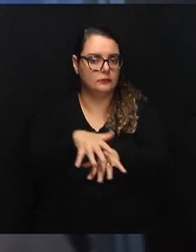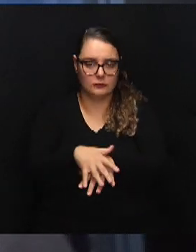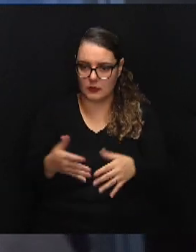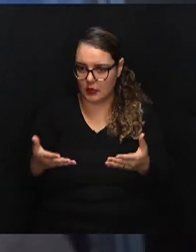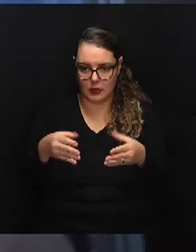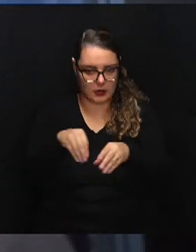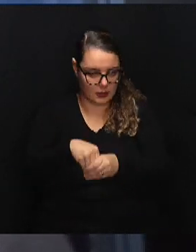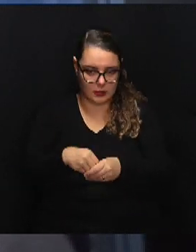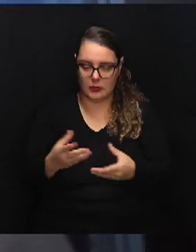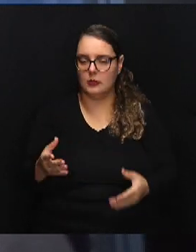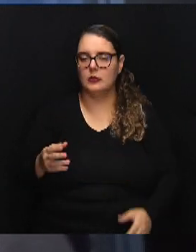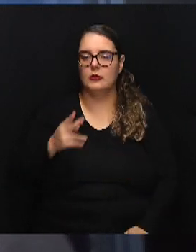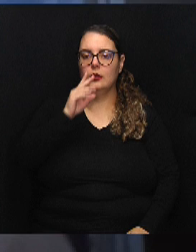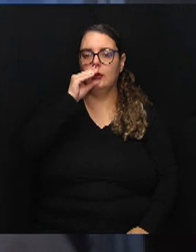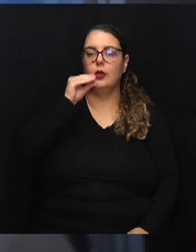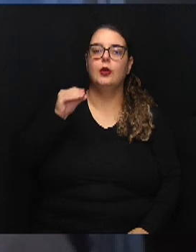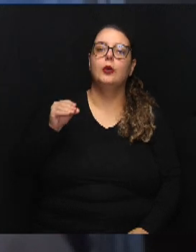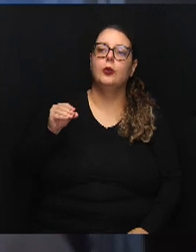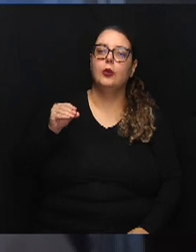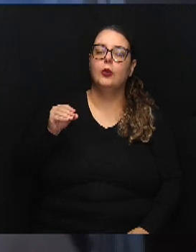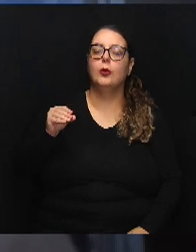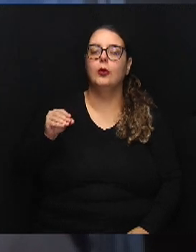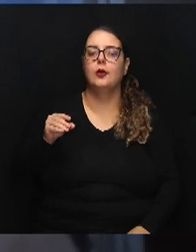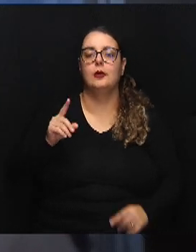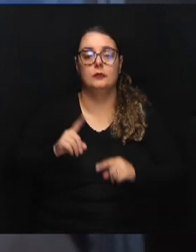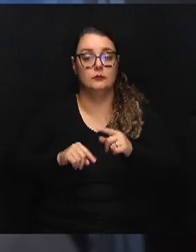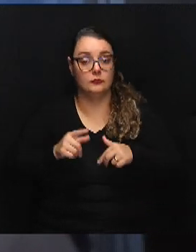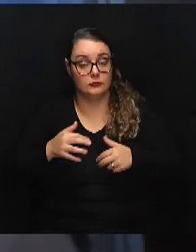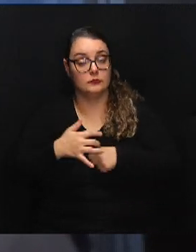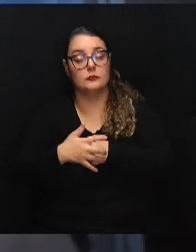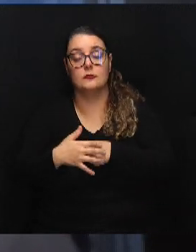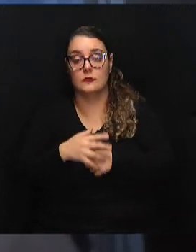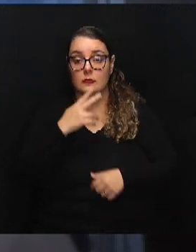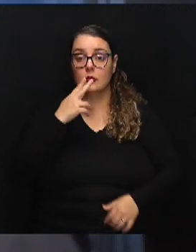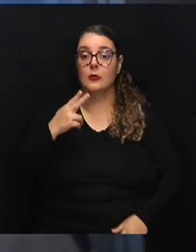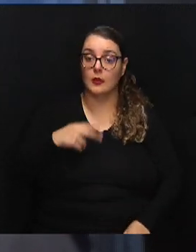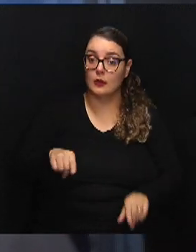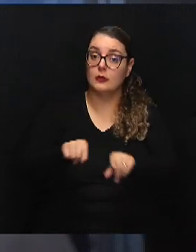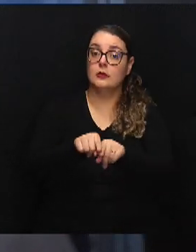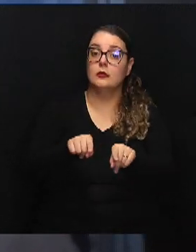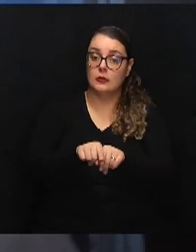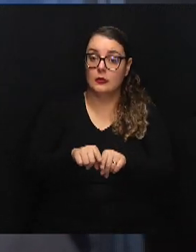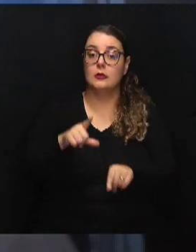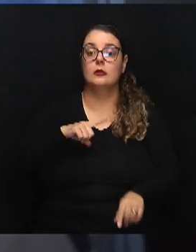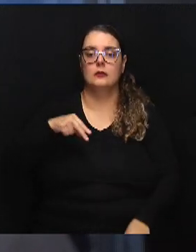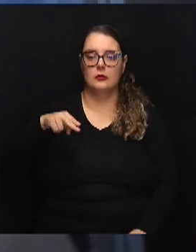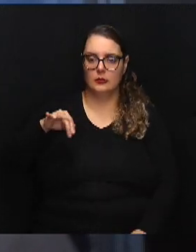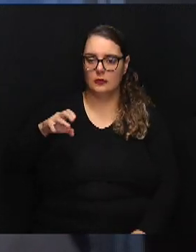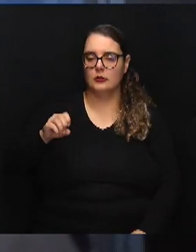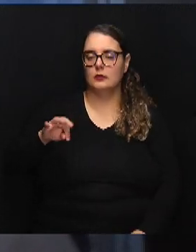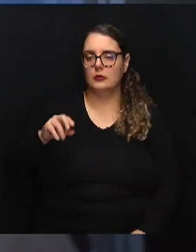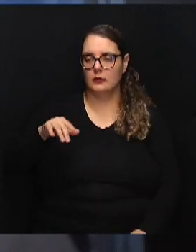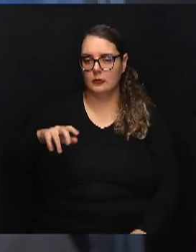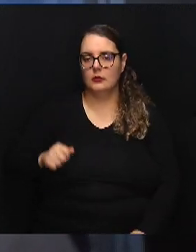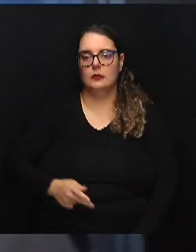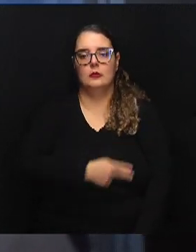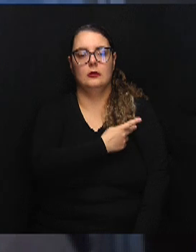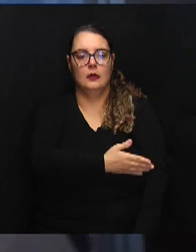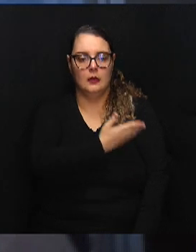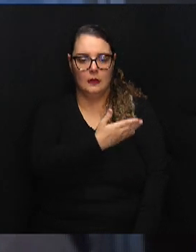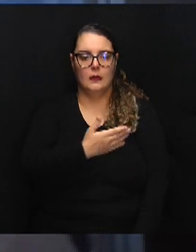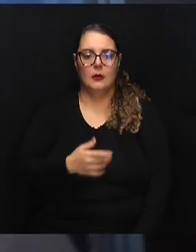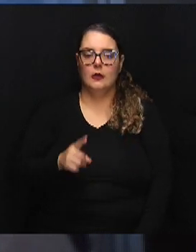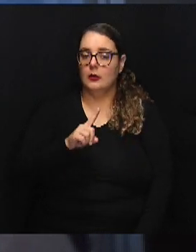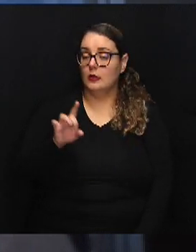cigarros eletrônicos, dispositivos eletrônicos, né, para fumar, que também tem nicotina, que também aumenta a pressão arterial, não é